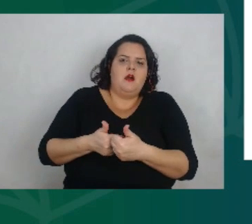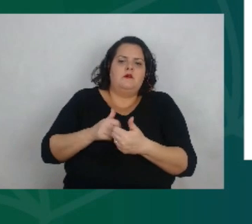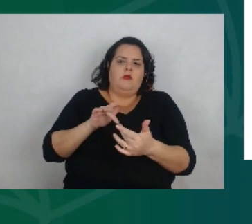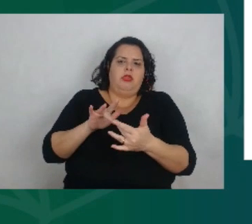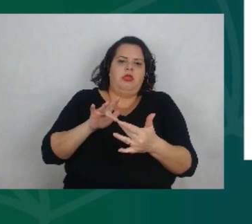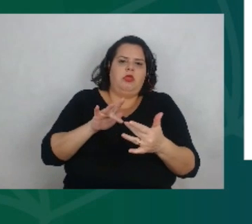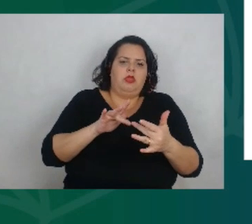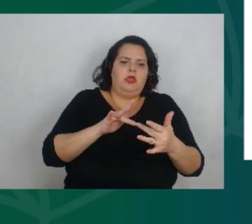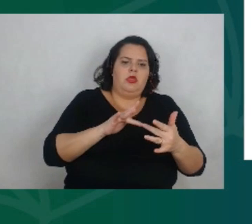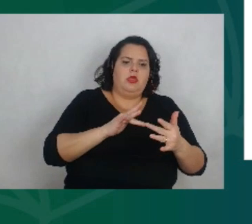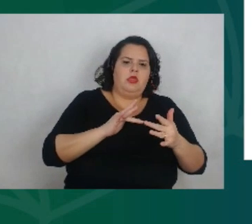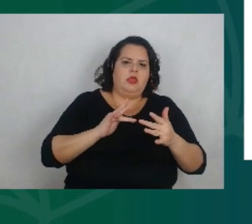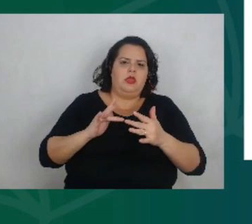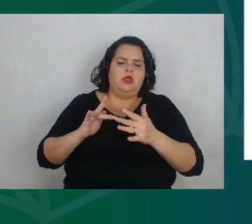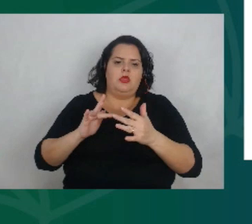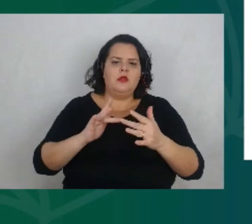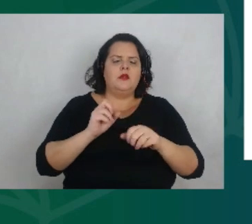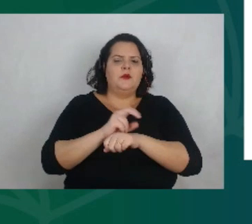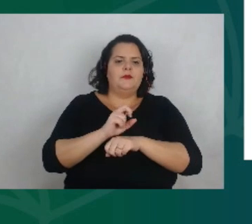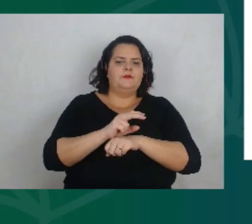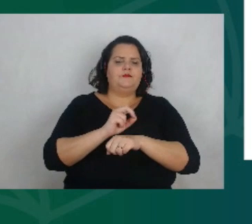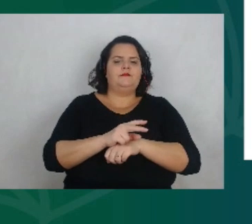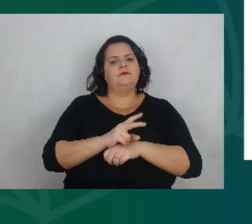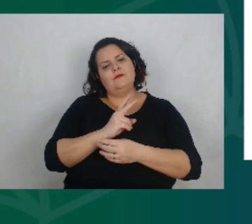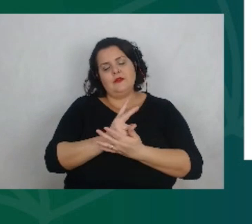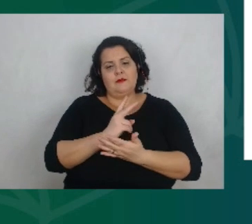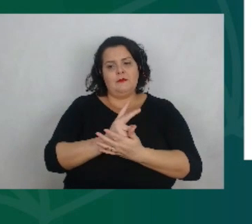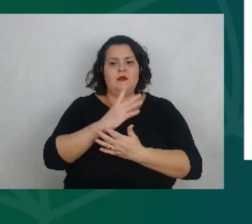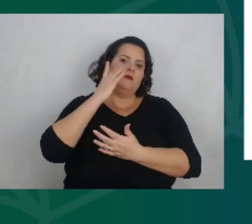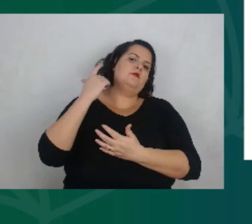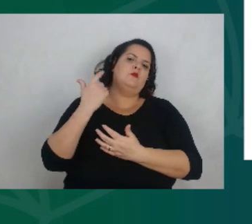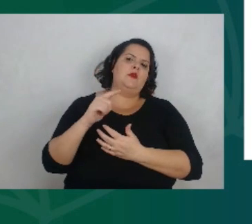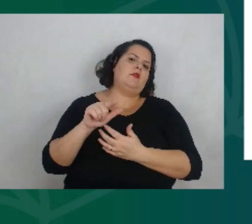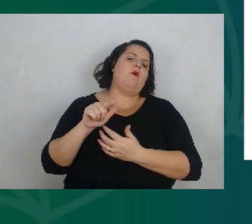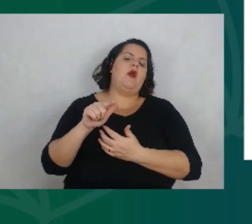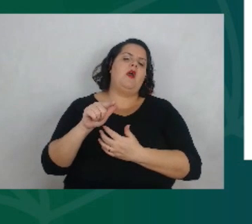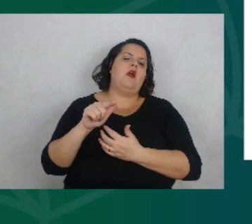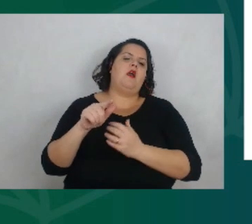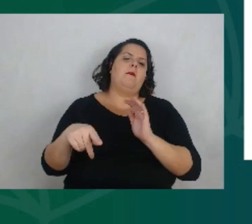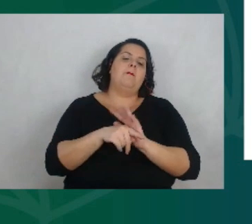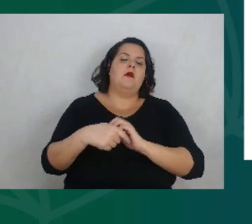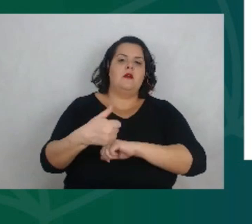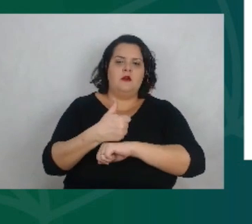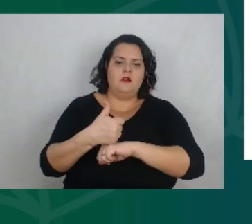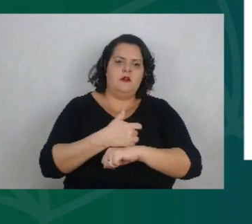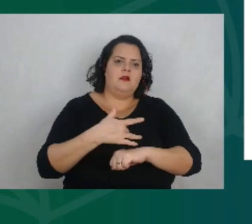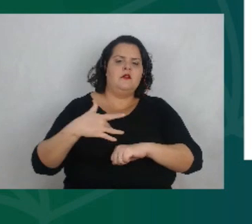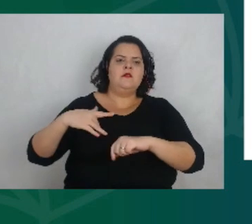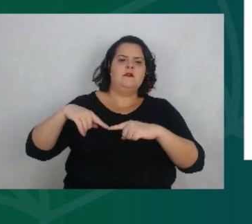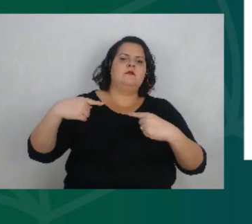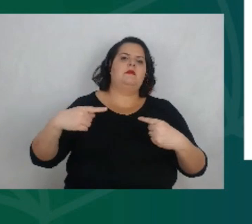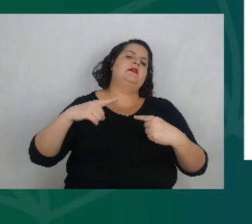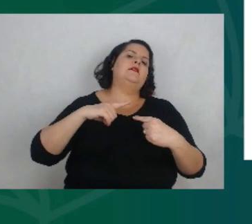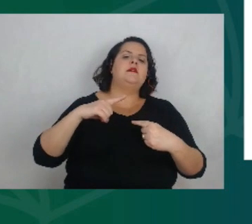aqueles que não sejam exatamente profissionais de saúde, mas que têm uma atividade com alta